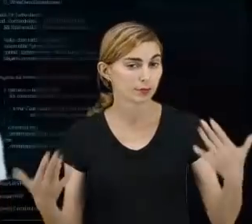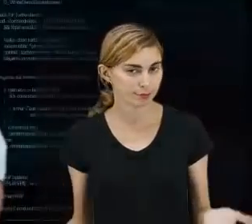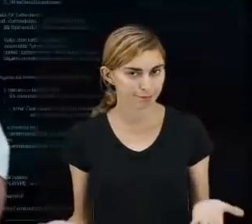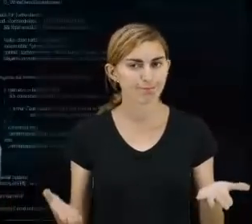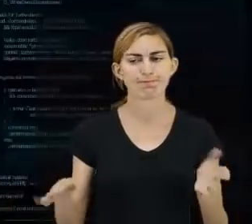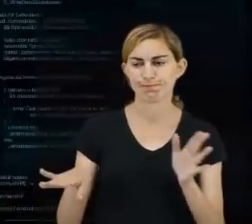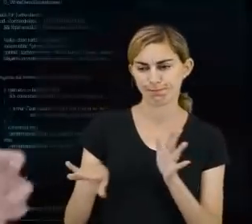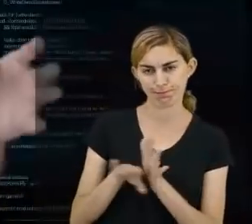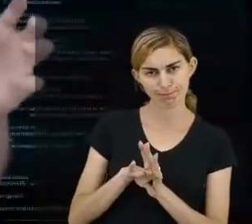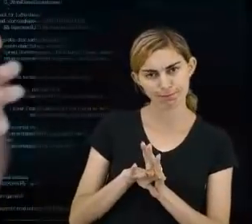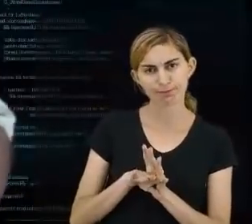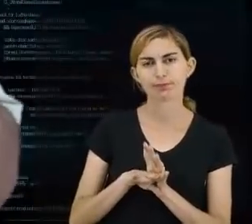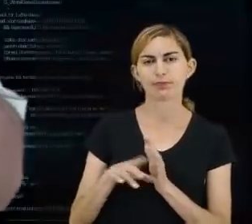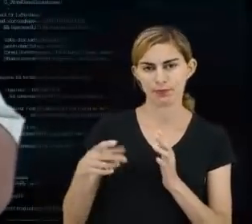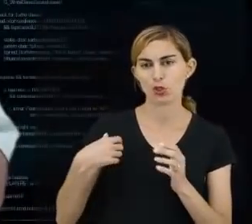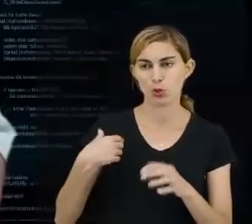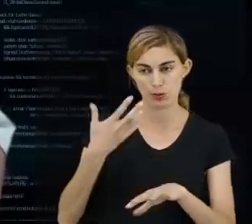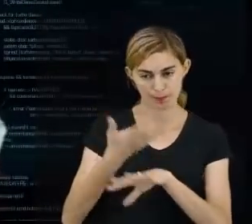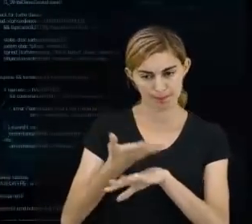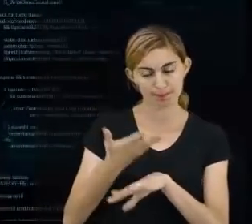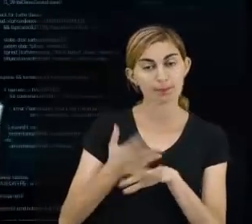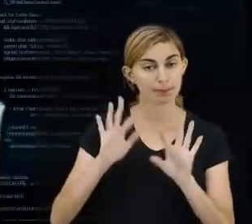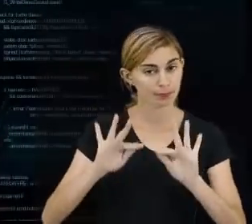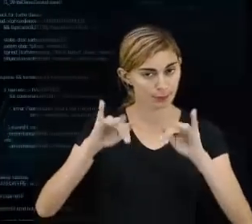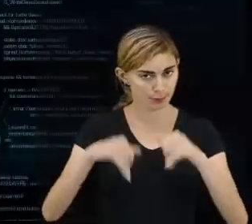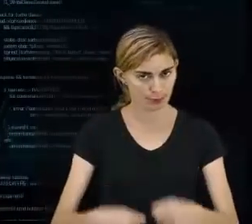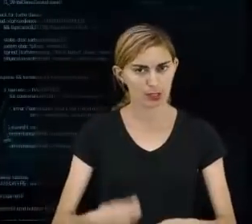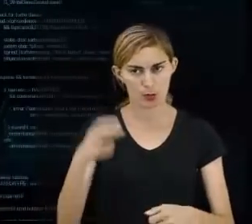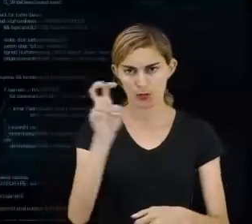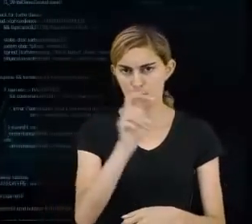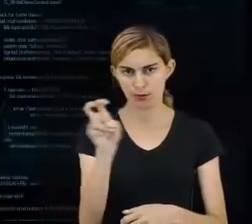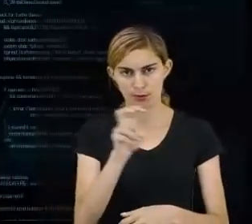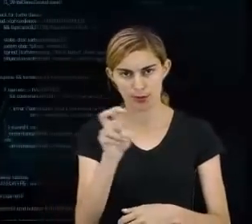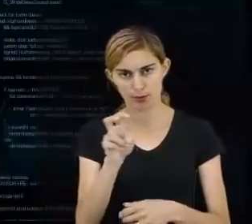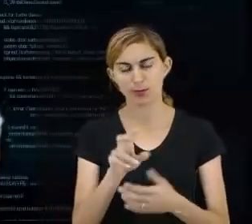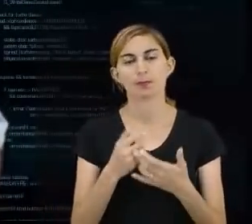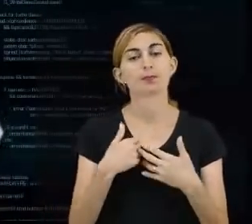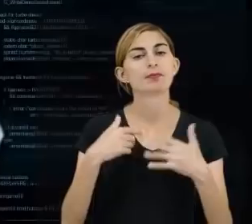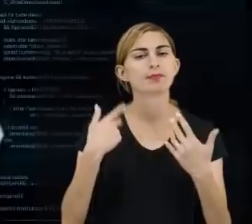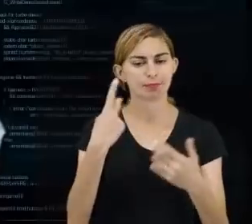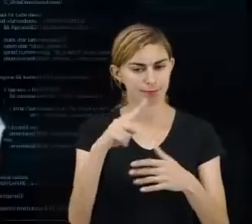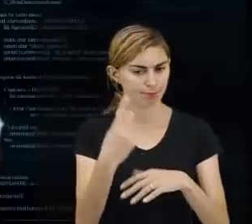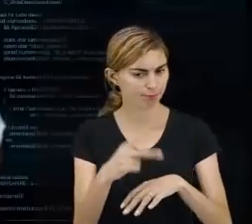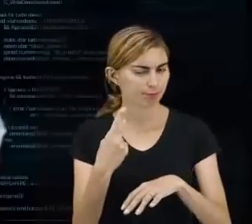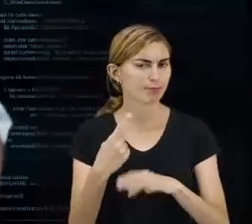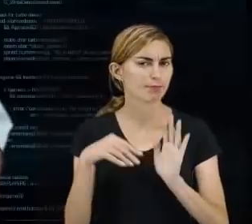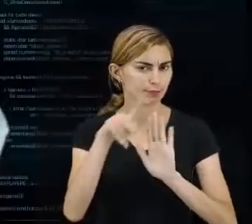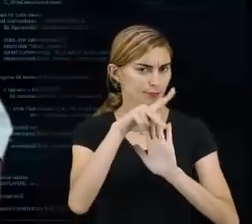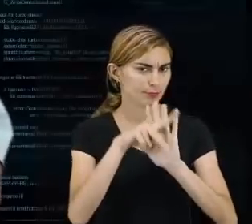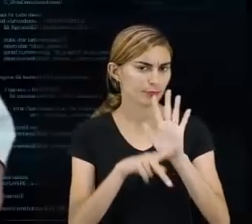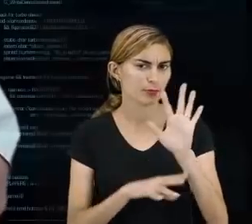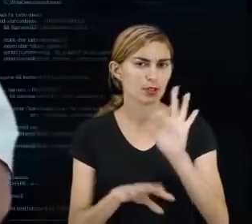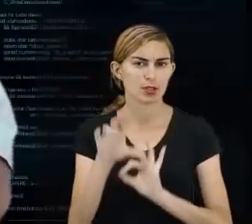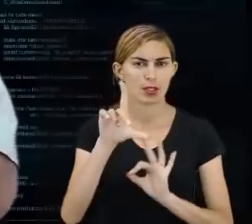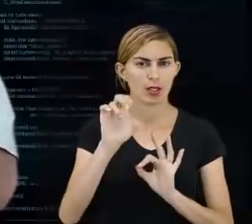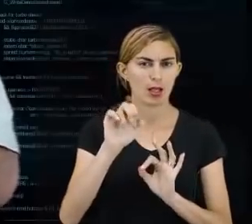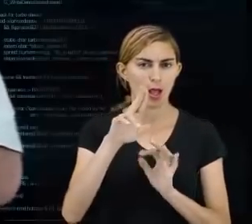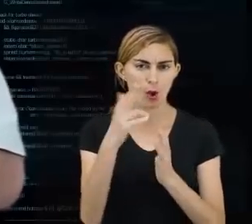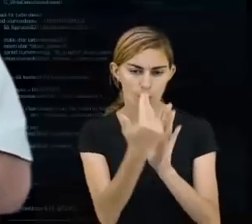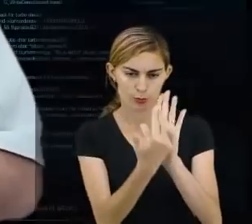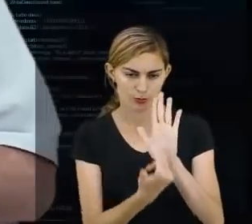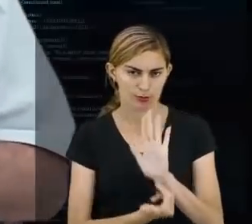Então, chegamos à nossa competência final, a nossa quinta, certo? Nela, vamos planejar layout